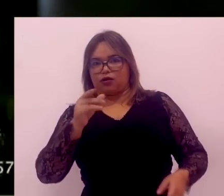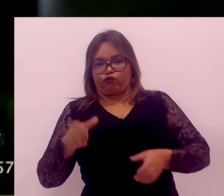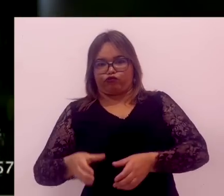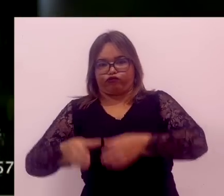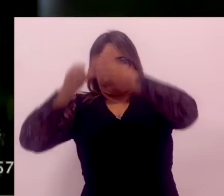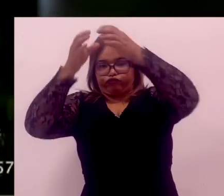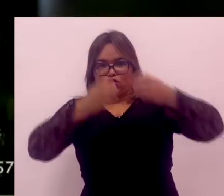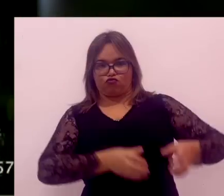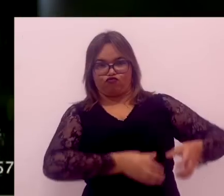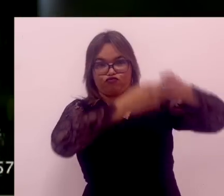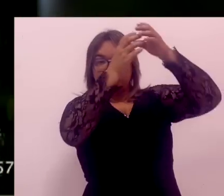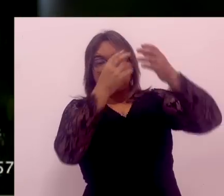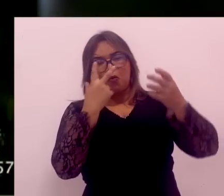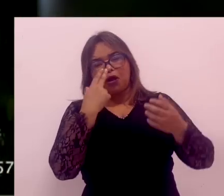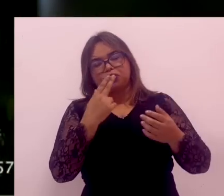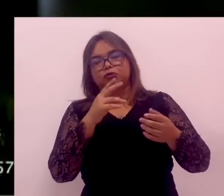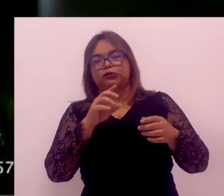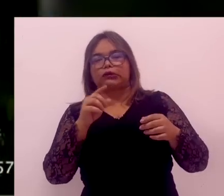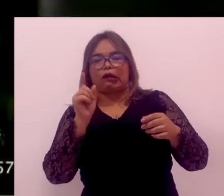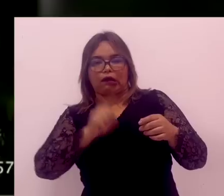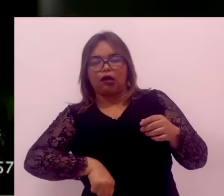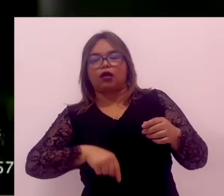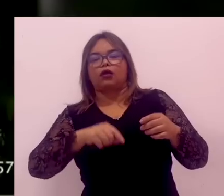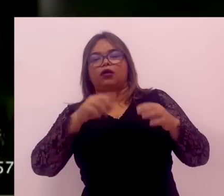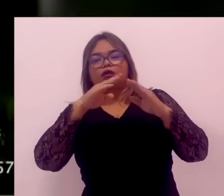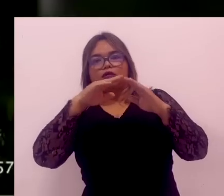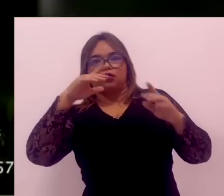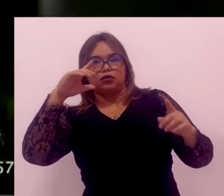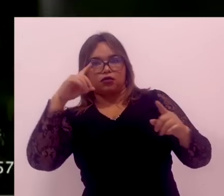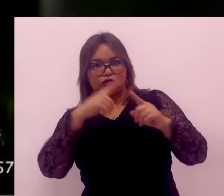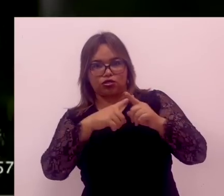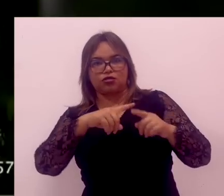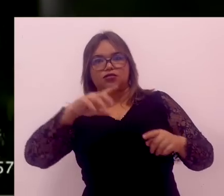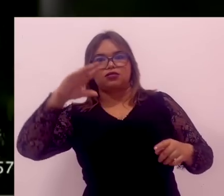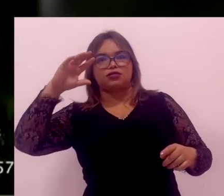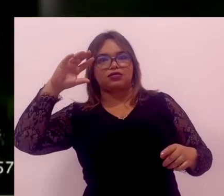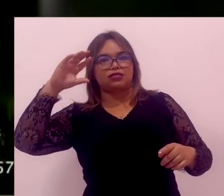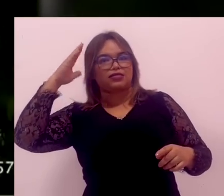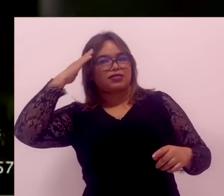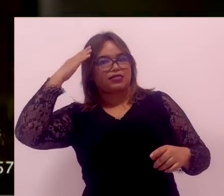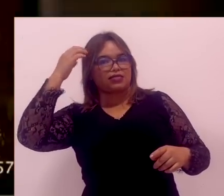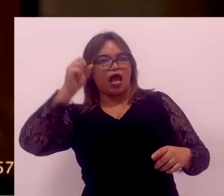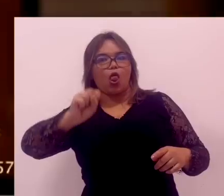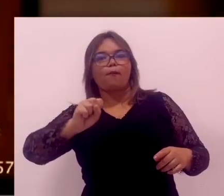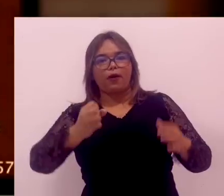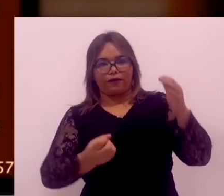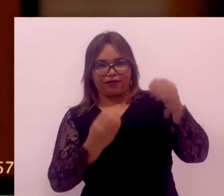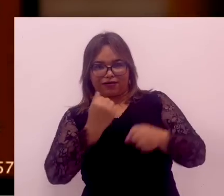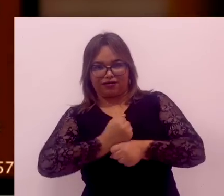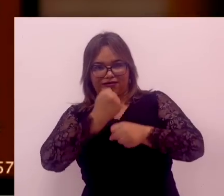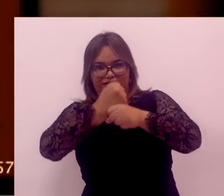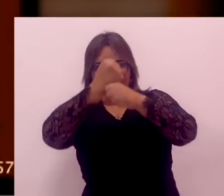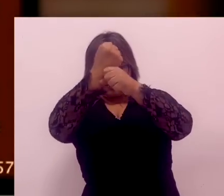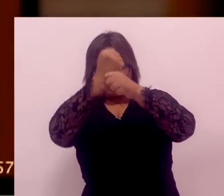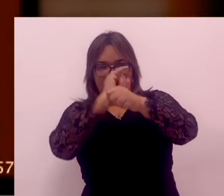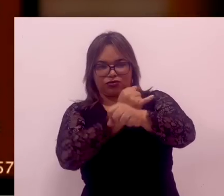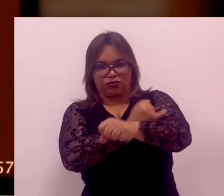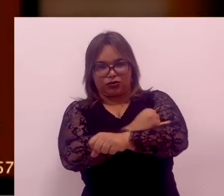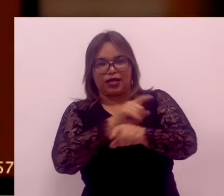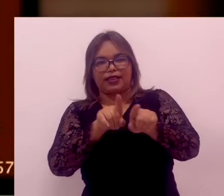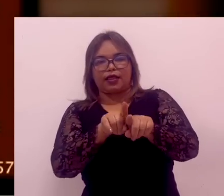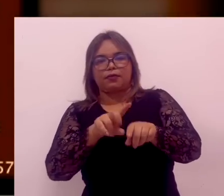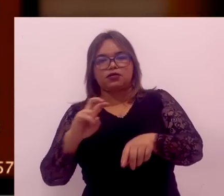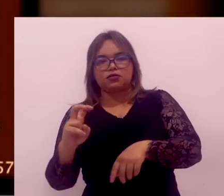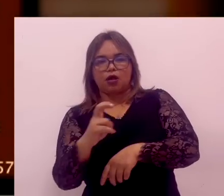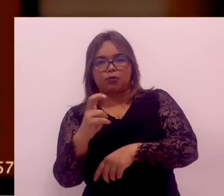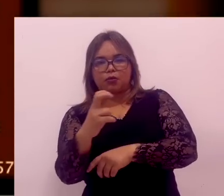mas essas são representações do zigurate de Babilônia. Serpentes ao redor de anéis e de globos, saindo dos